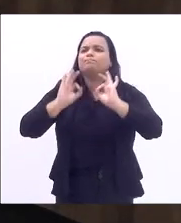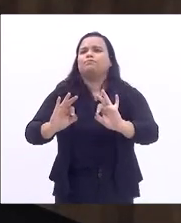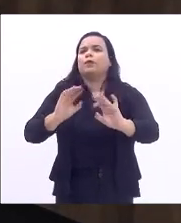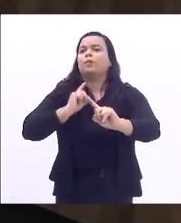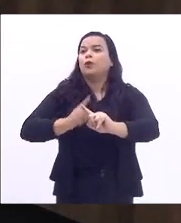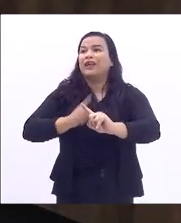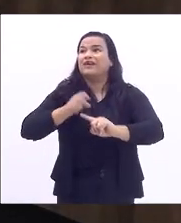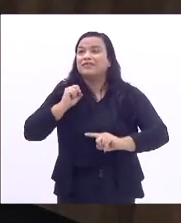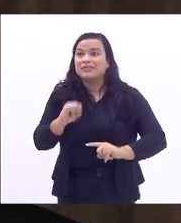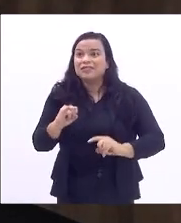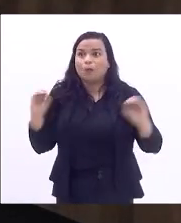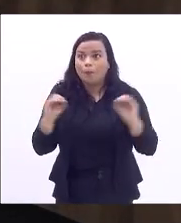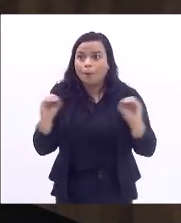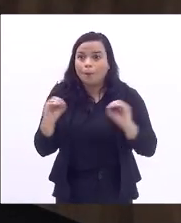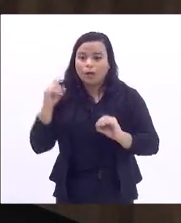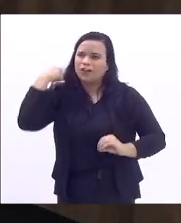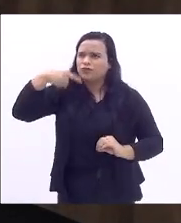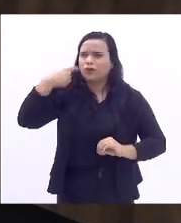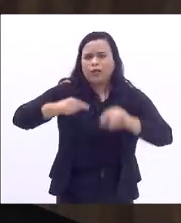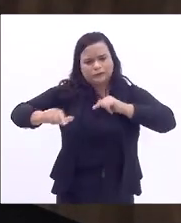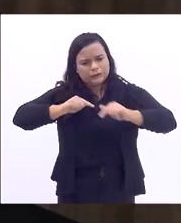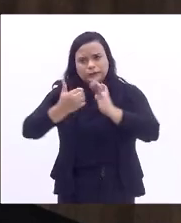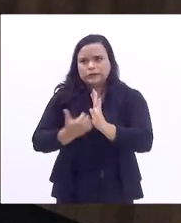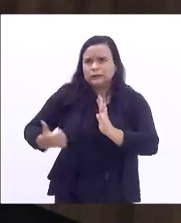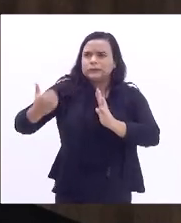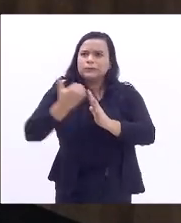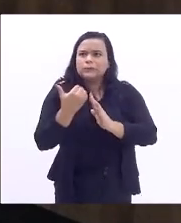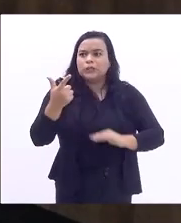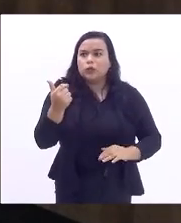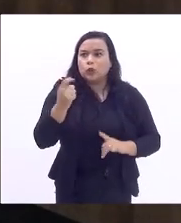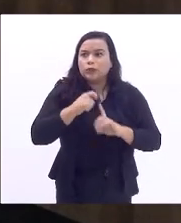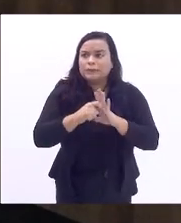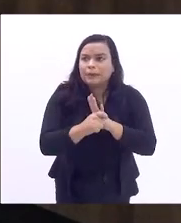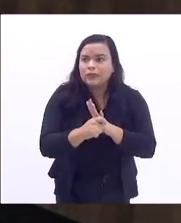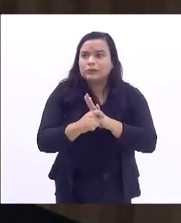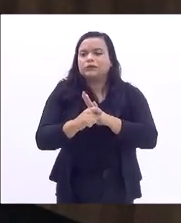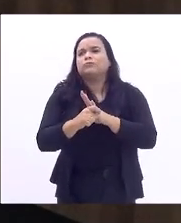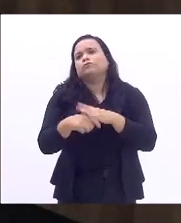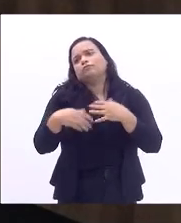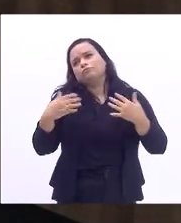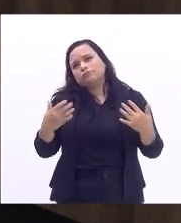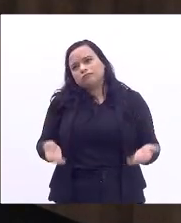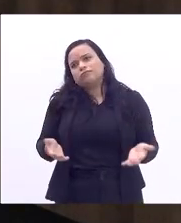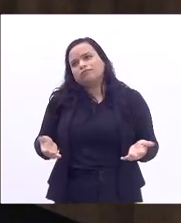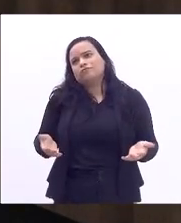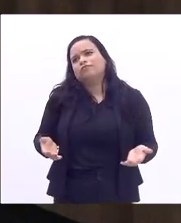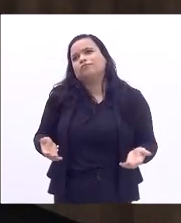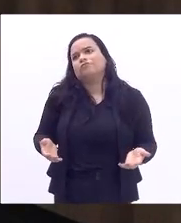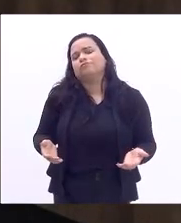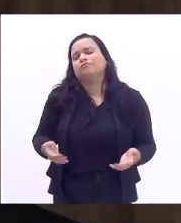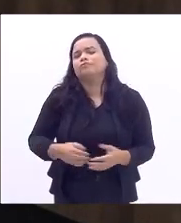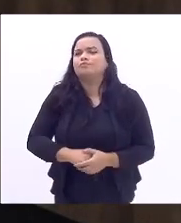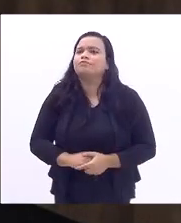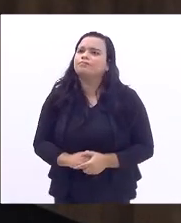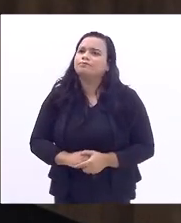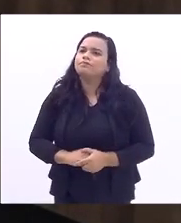senão advogado vai ter que trabalhar doze meses sem um interregno e tem uma